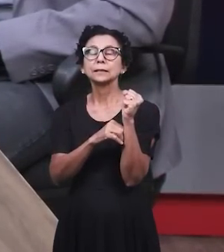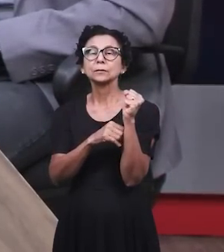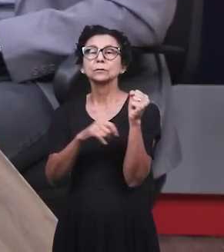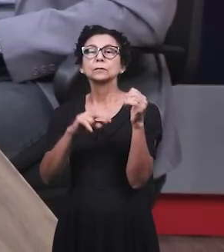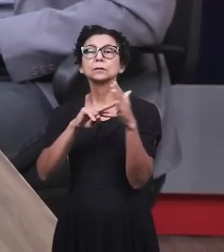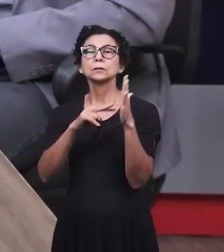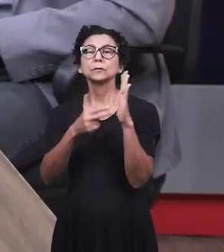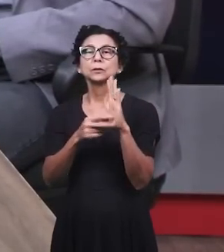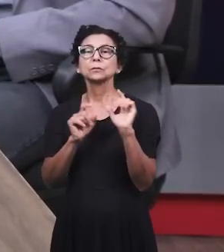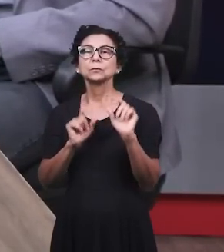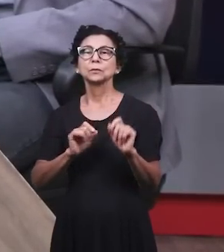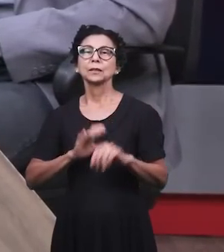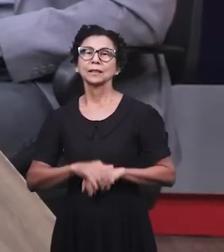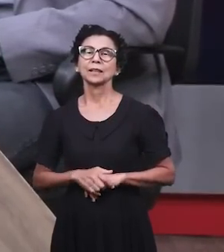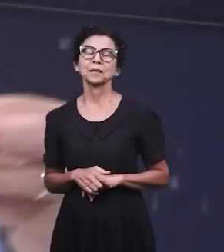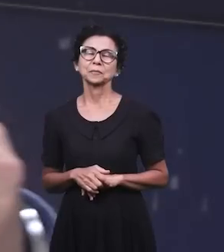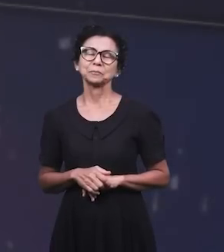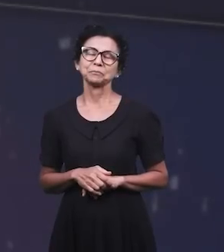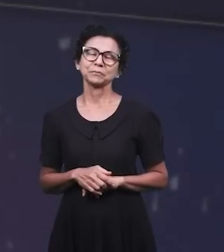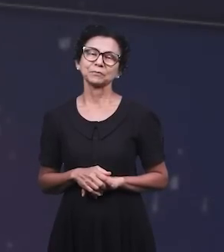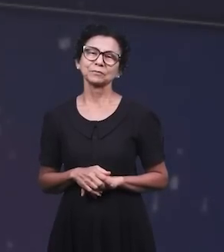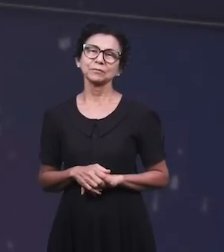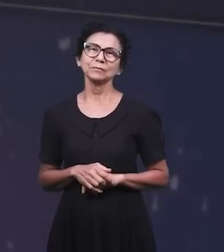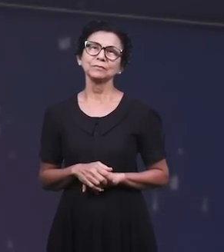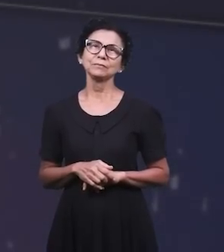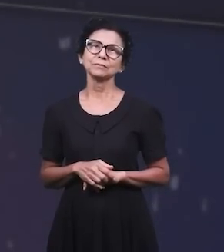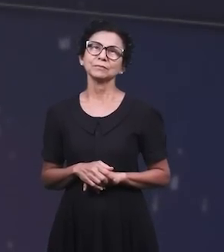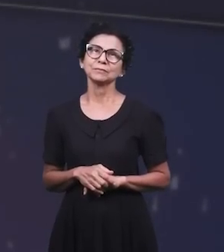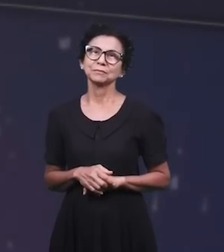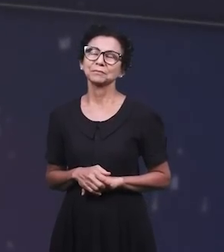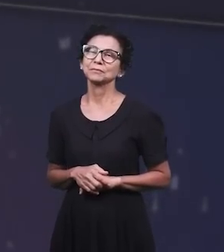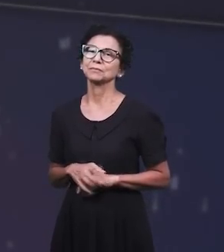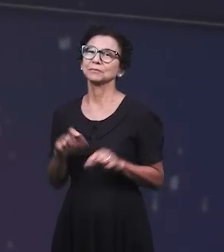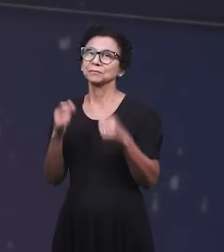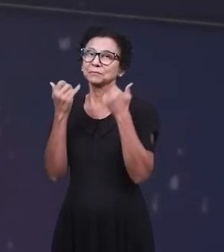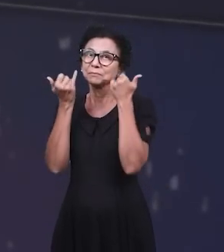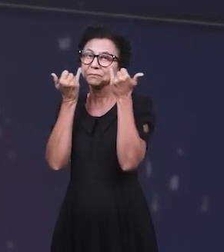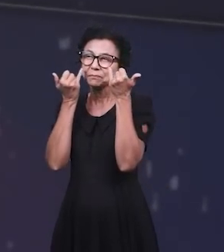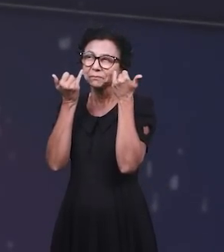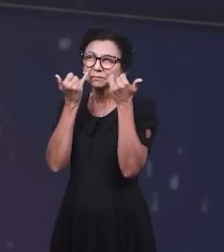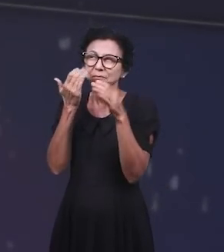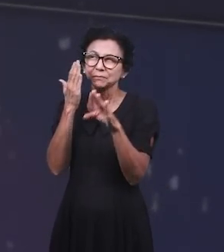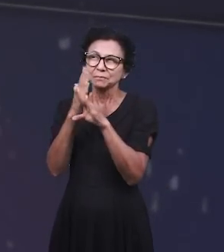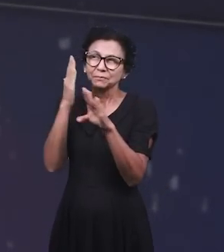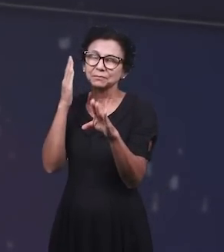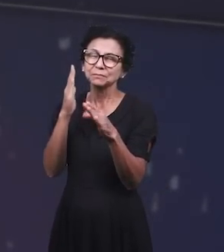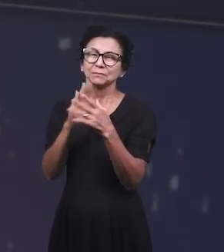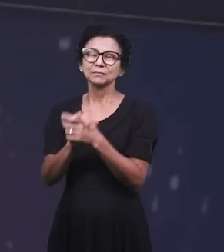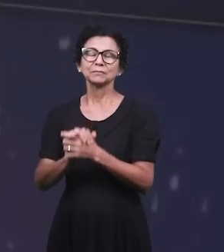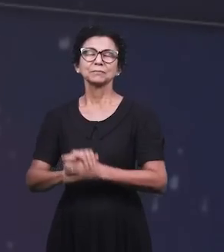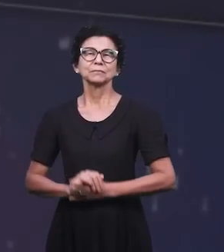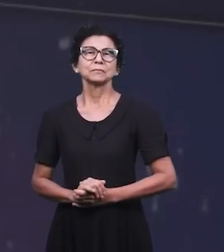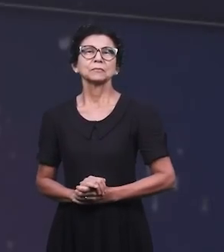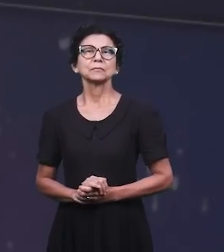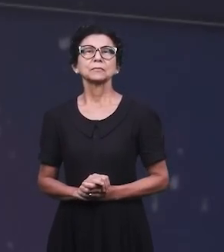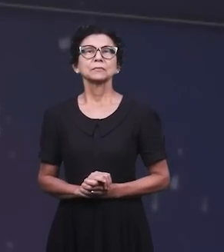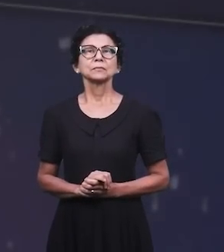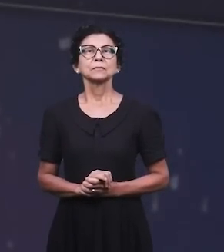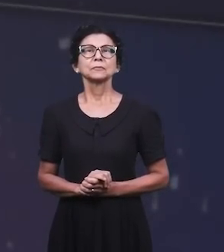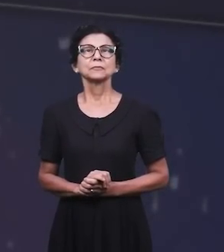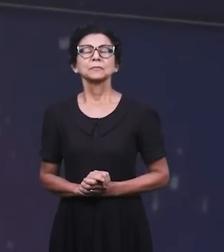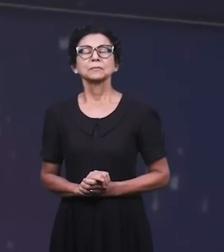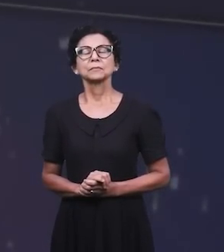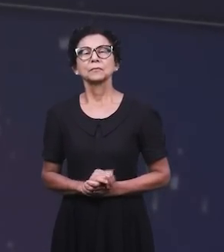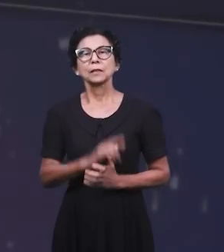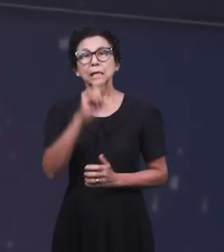de fato, desvendar se você tiver essa informação. Então, assim, foi criada para que